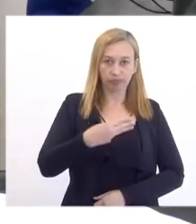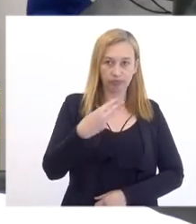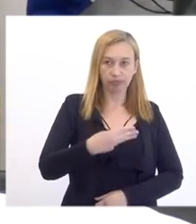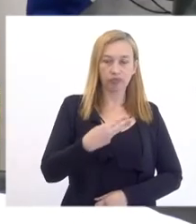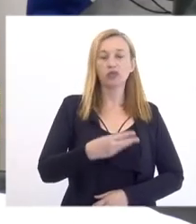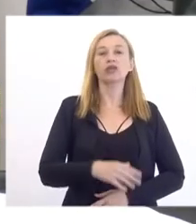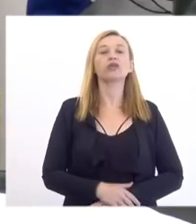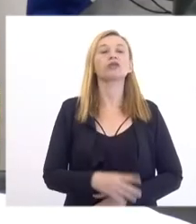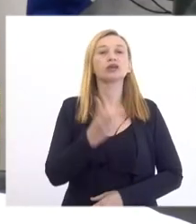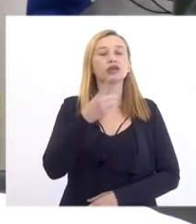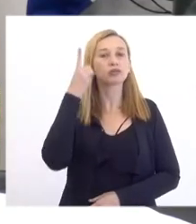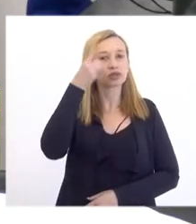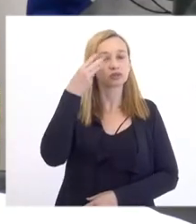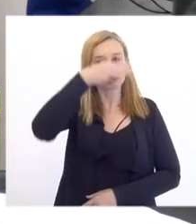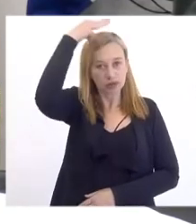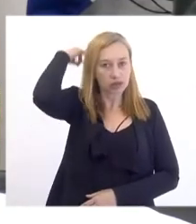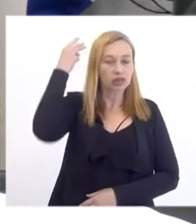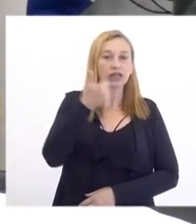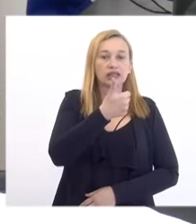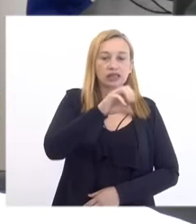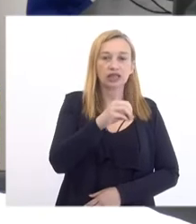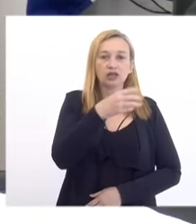relator Márcio Pacheco, projeto de lei